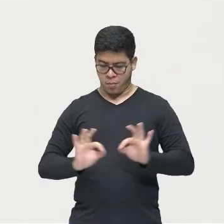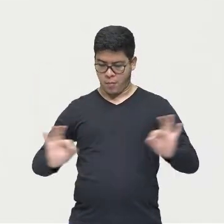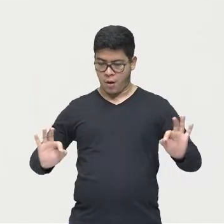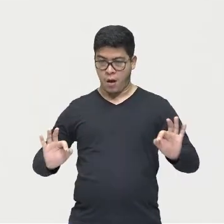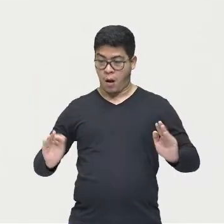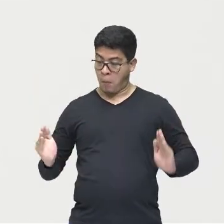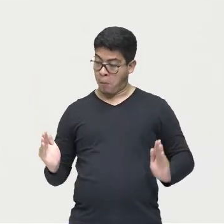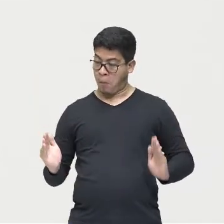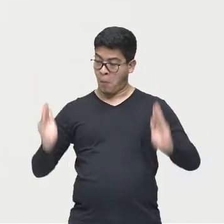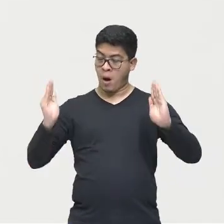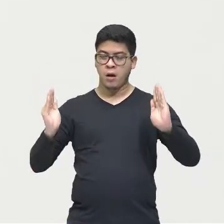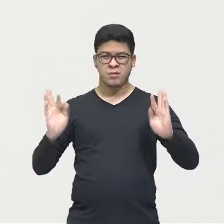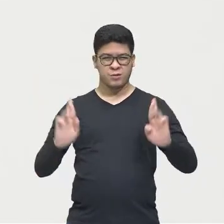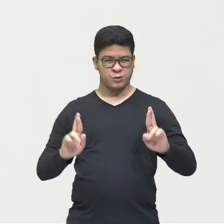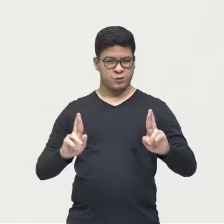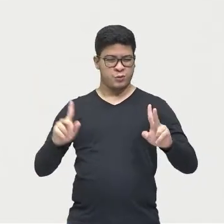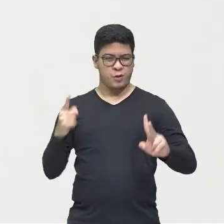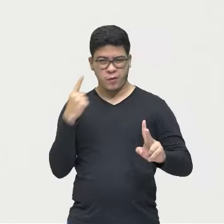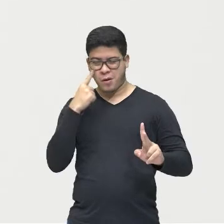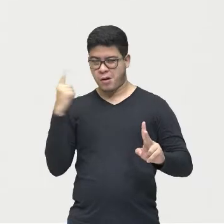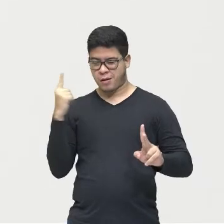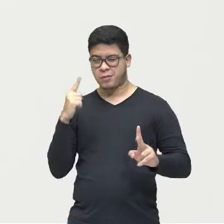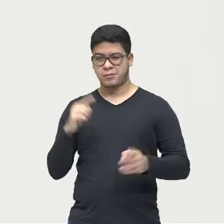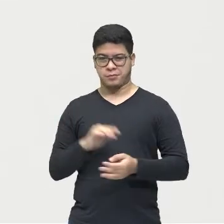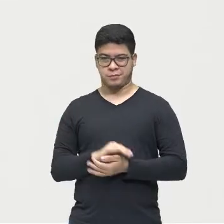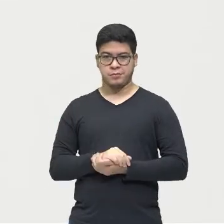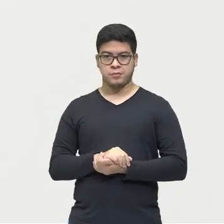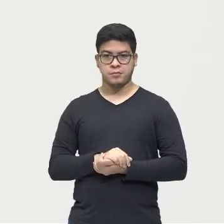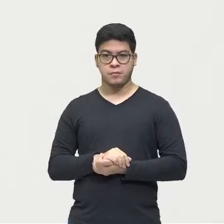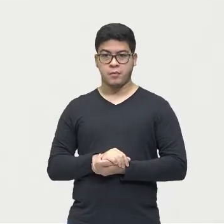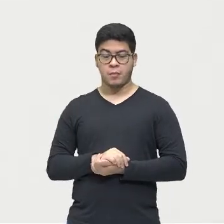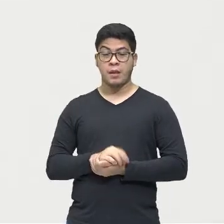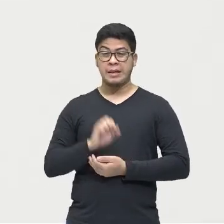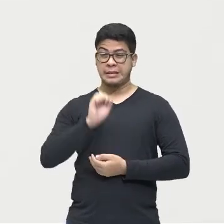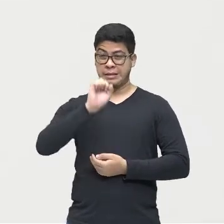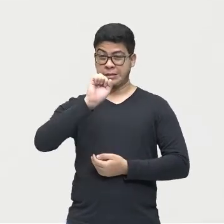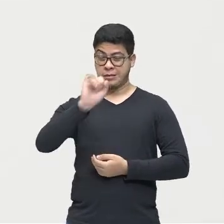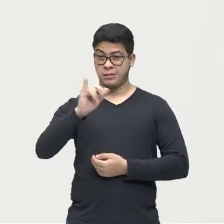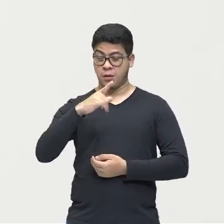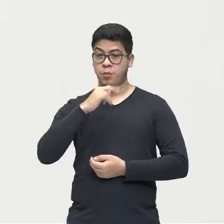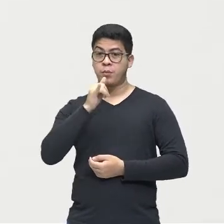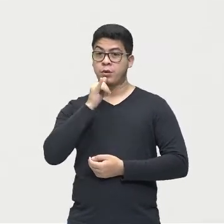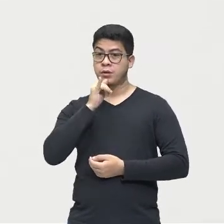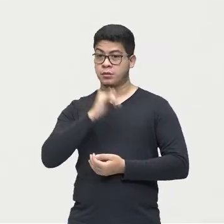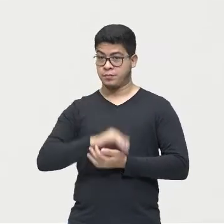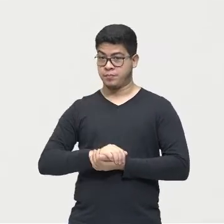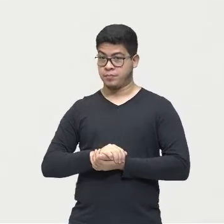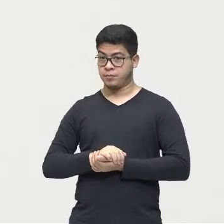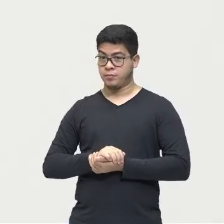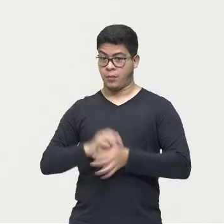dos seus lados. Ou seja, se aqui mede 3 centímetros,